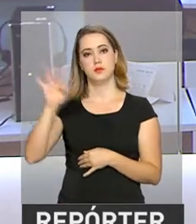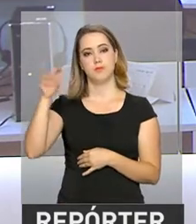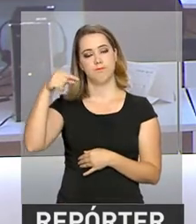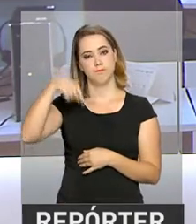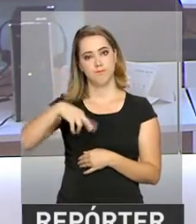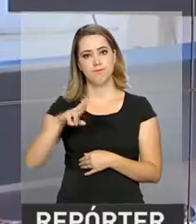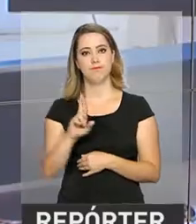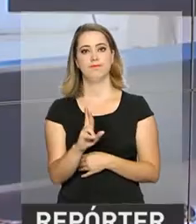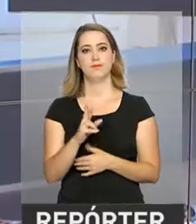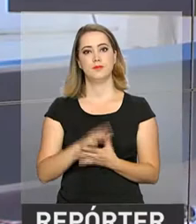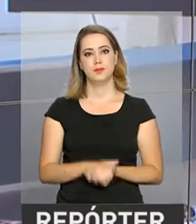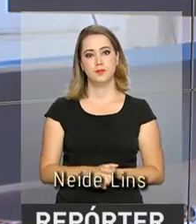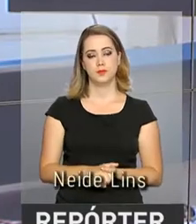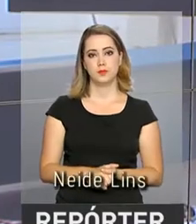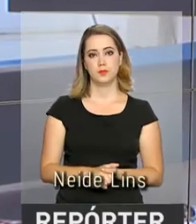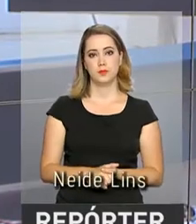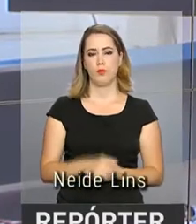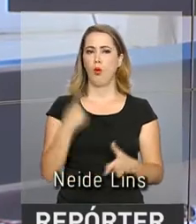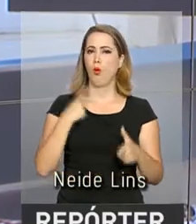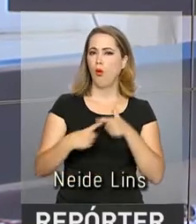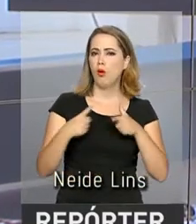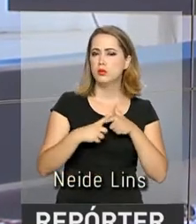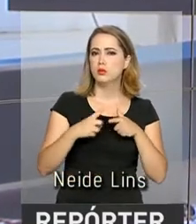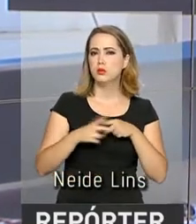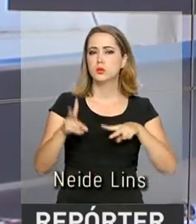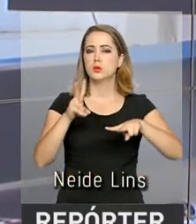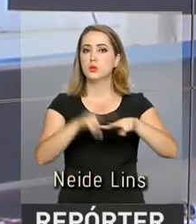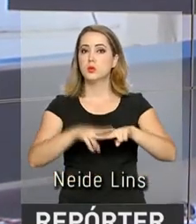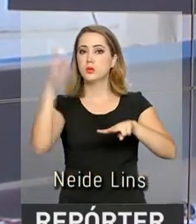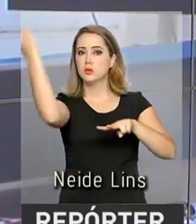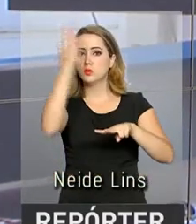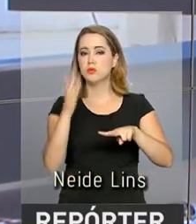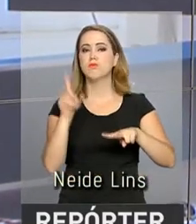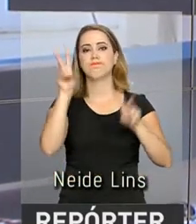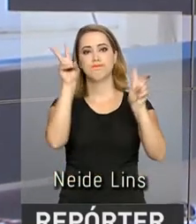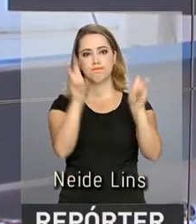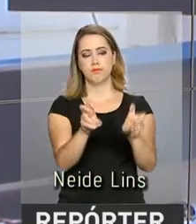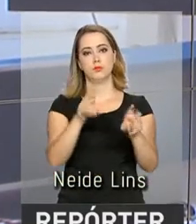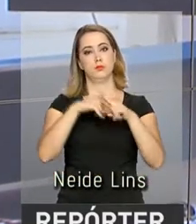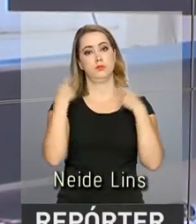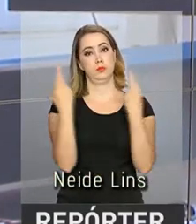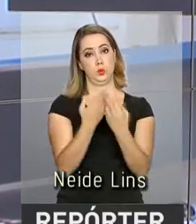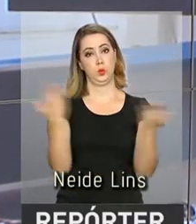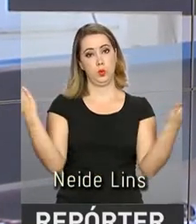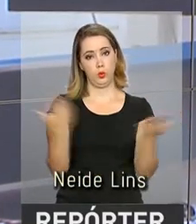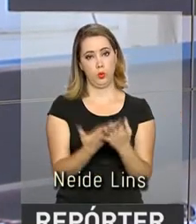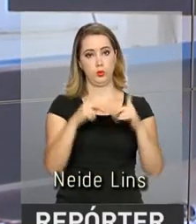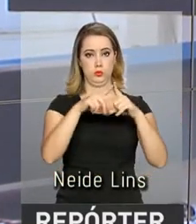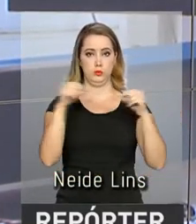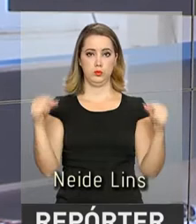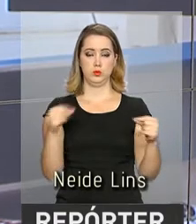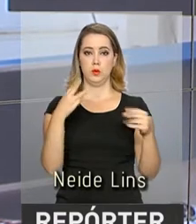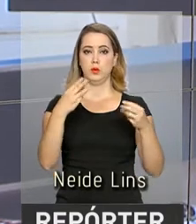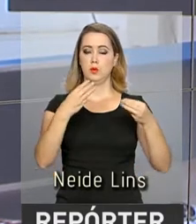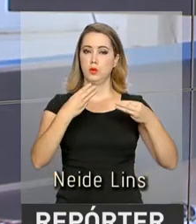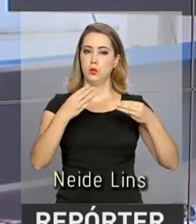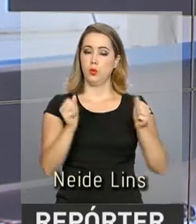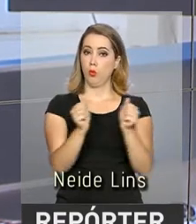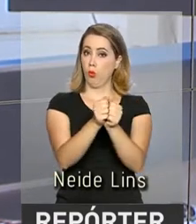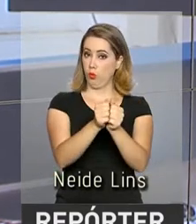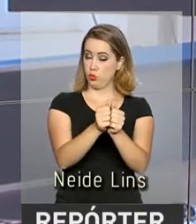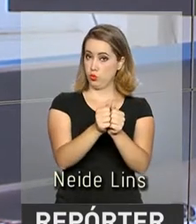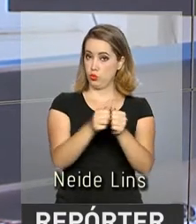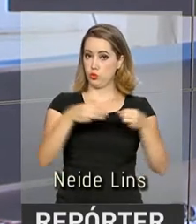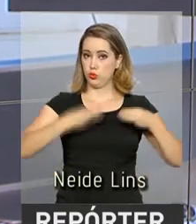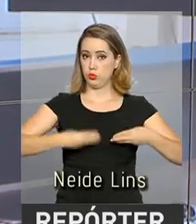nbr a situação dos presídios brasileiros foi o assunto de uma reunião hoje em brasília entre o ministro da justiça